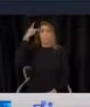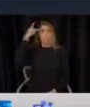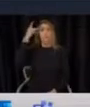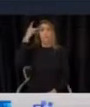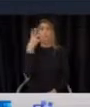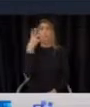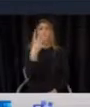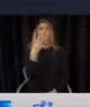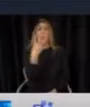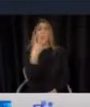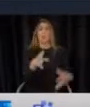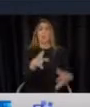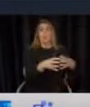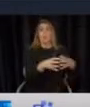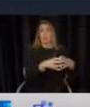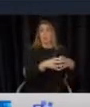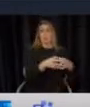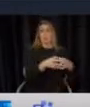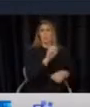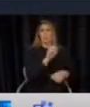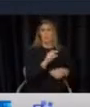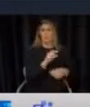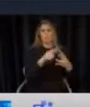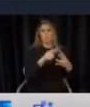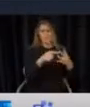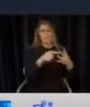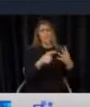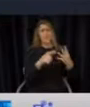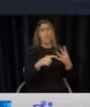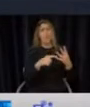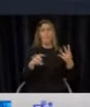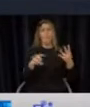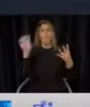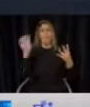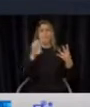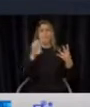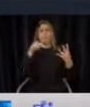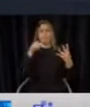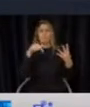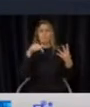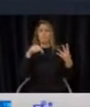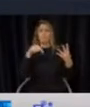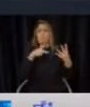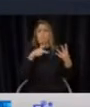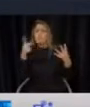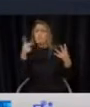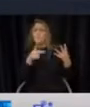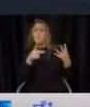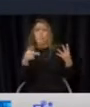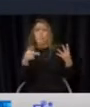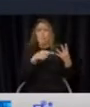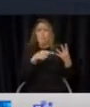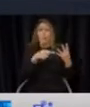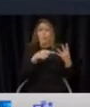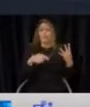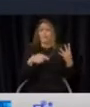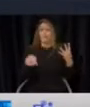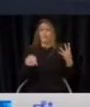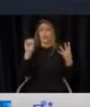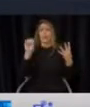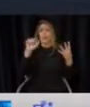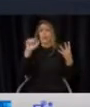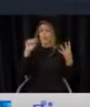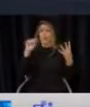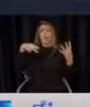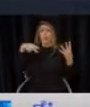Cada um fica responsável, então, por uma região aqui da capital. Nós temos a da Santa Casa, que, por exemplo, que atende todos os hospitais